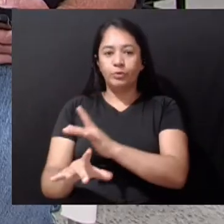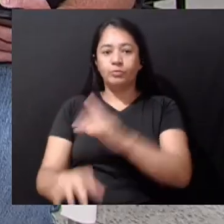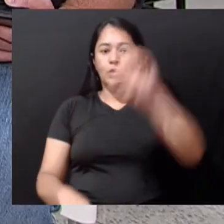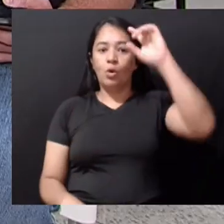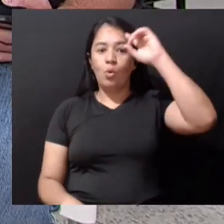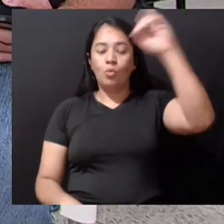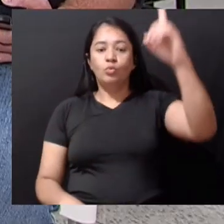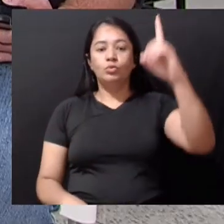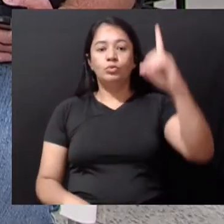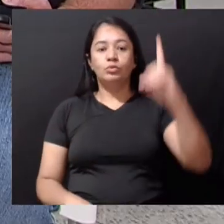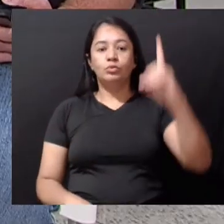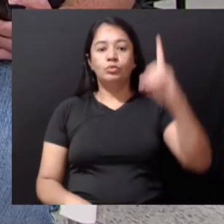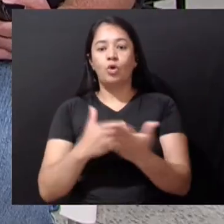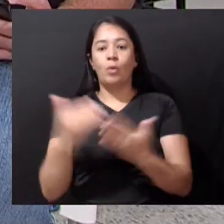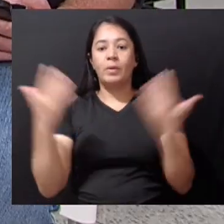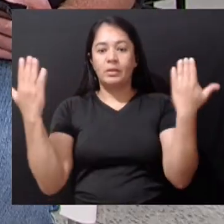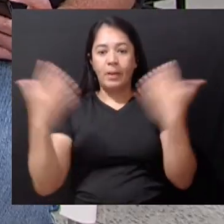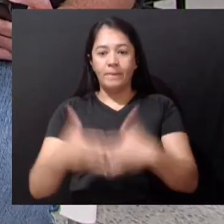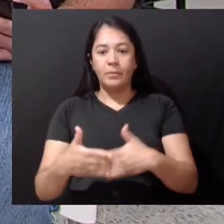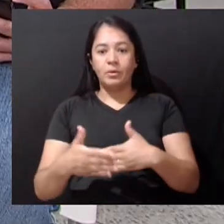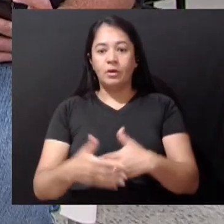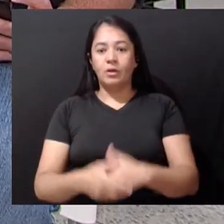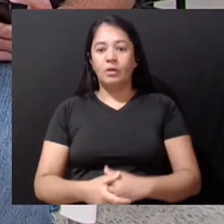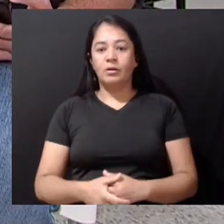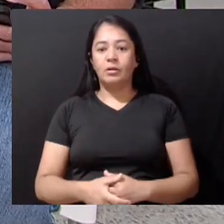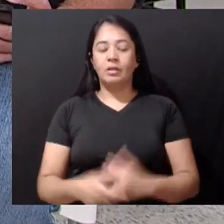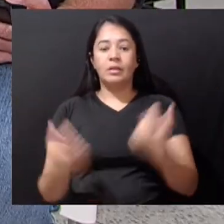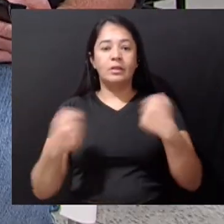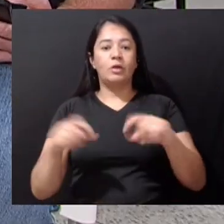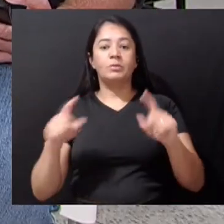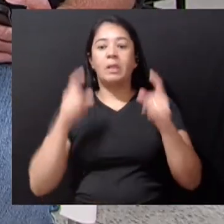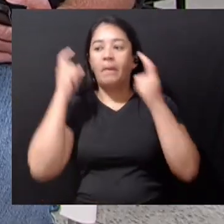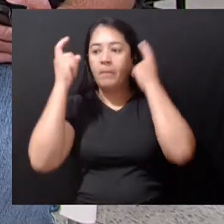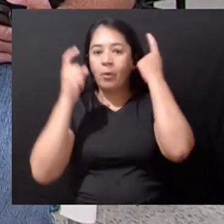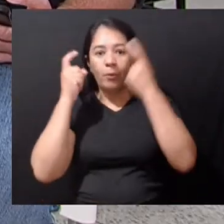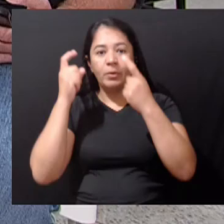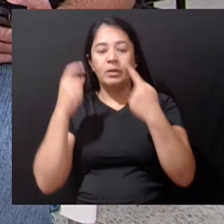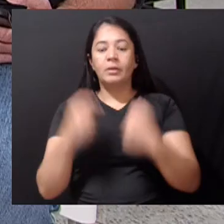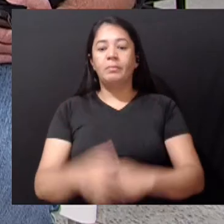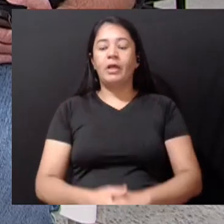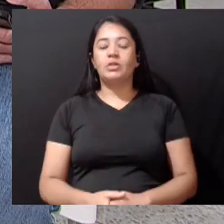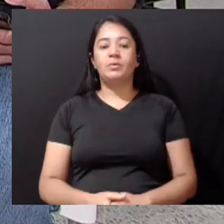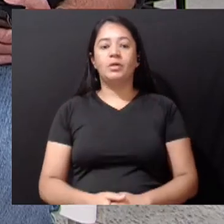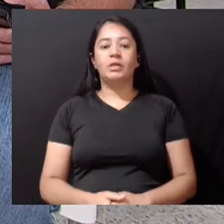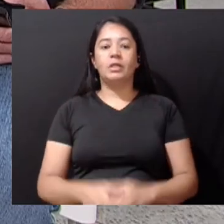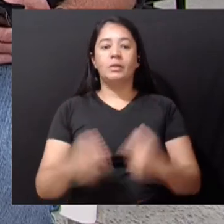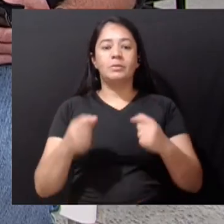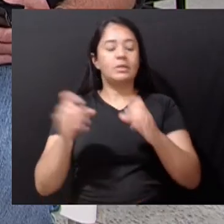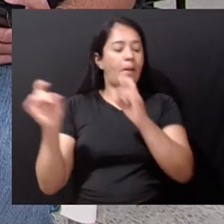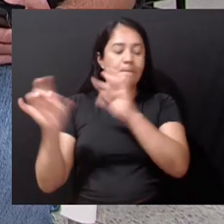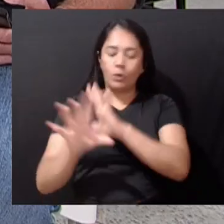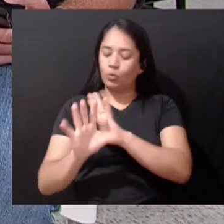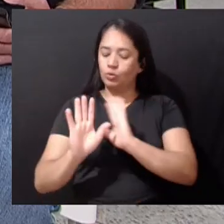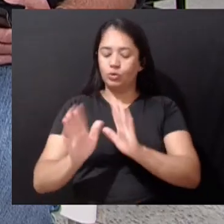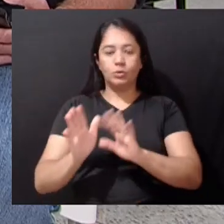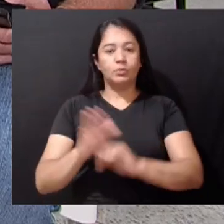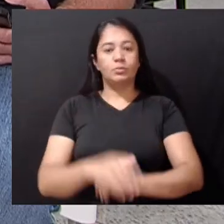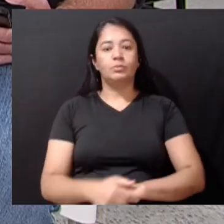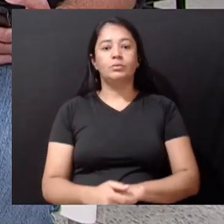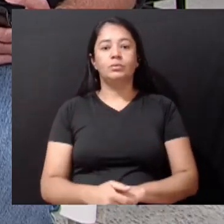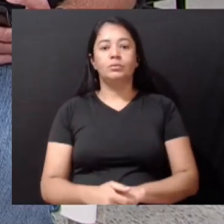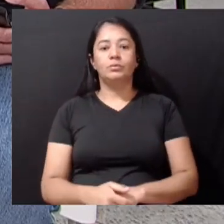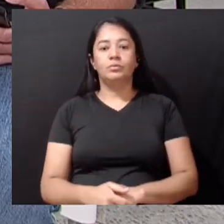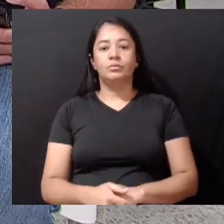início da prova, ele não tem que ser um dia de preocupação. Ele tem que ser um dia que está tudo pronto e preparado, porque já vai ser uma preocupação para